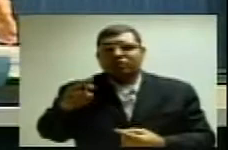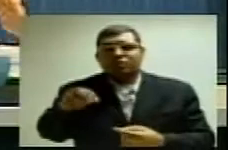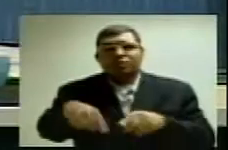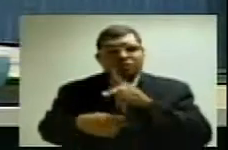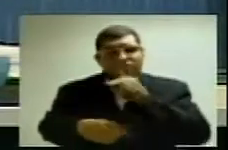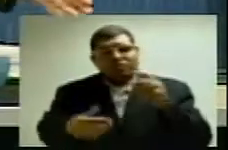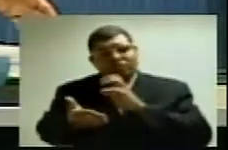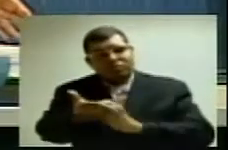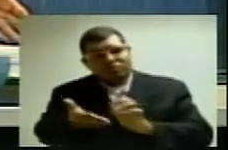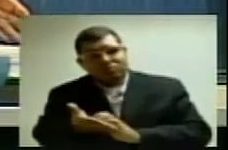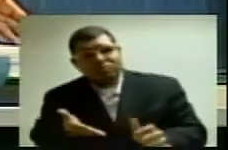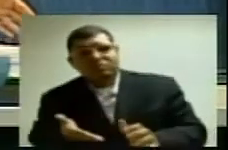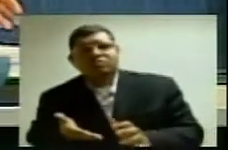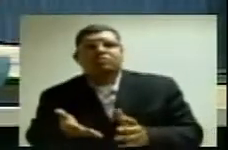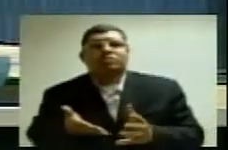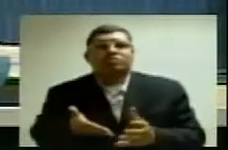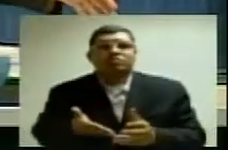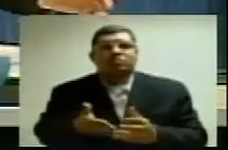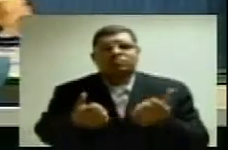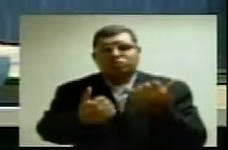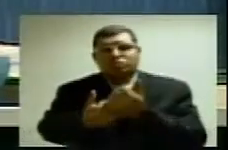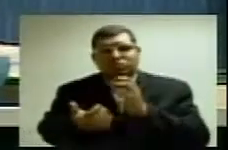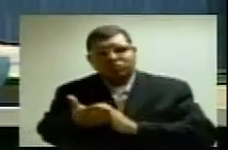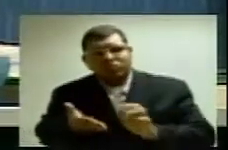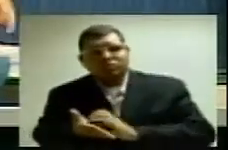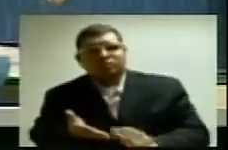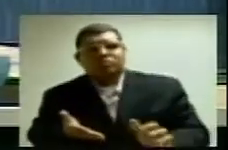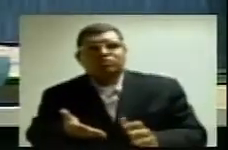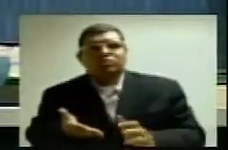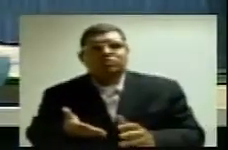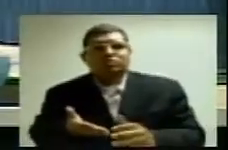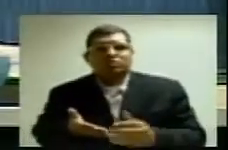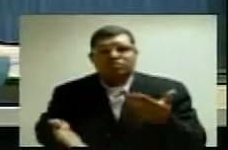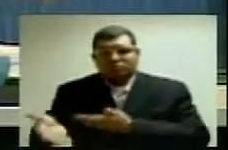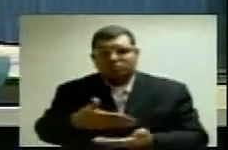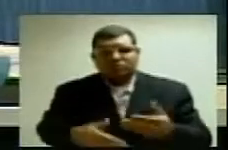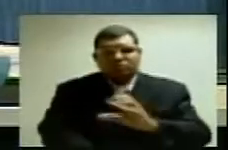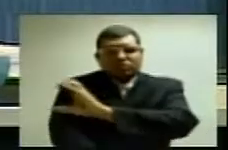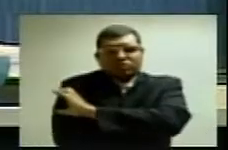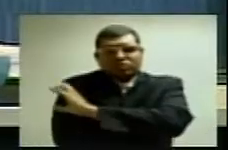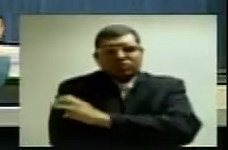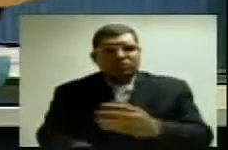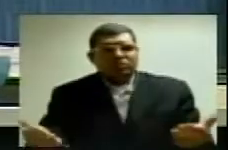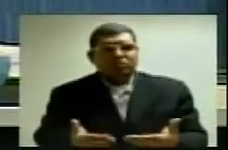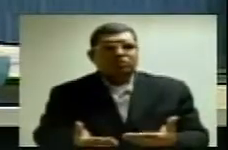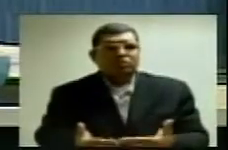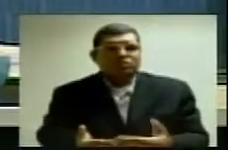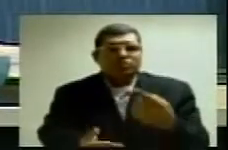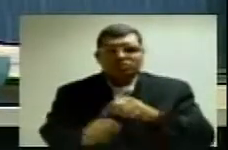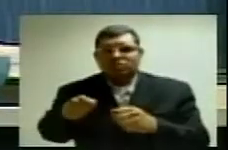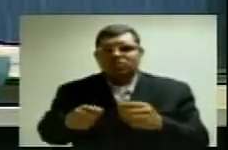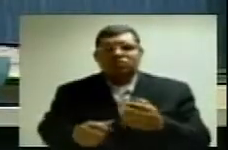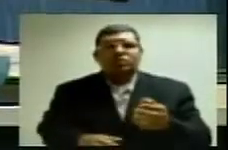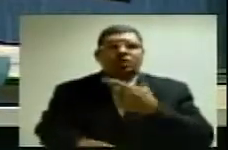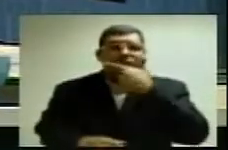prefeito, o secretário de Finanças, o subsecretário de Finanças, o membro da comissão de licitação, esses